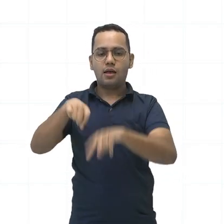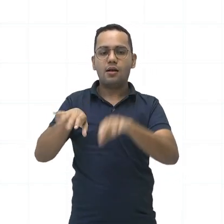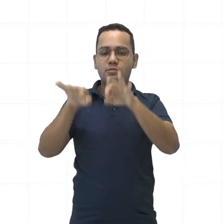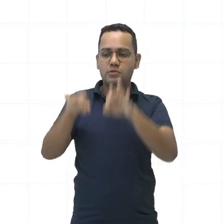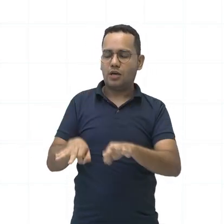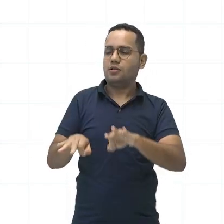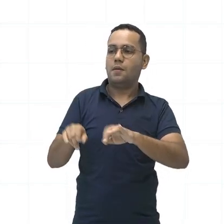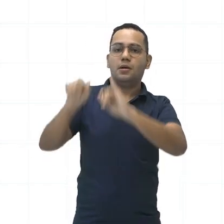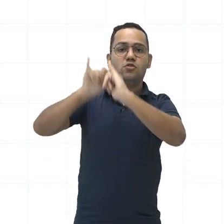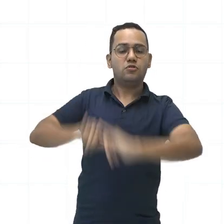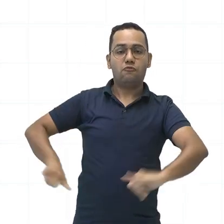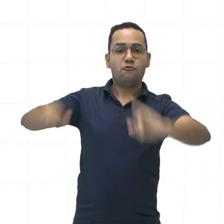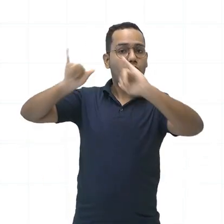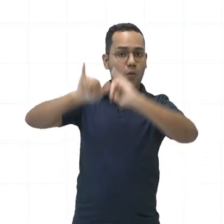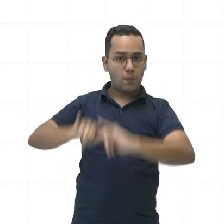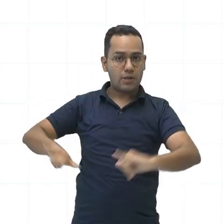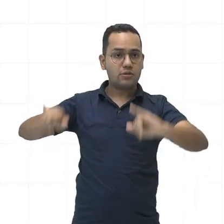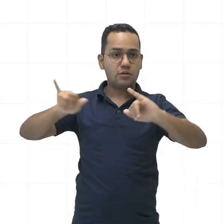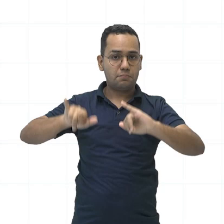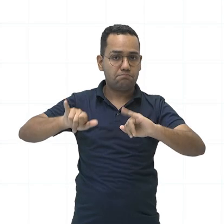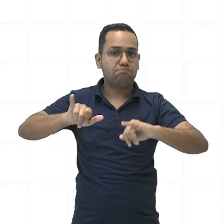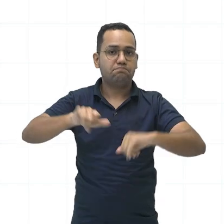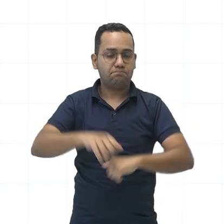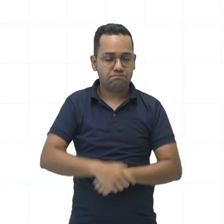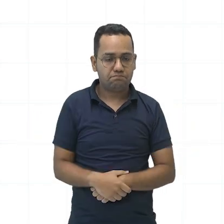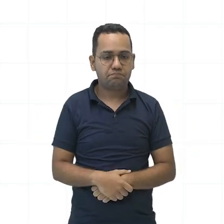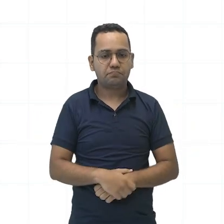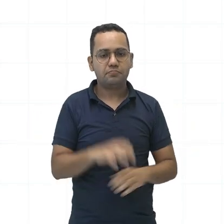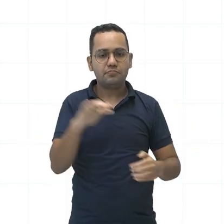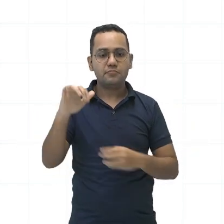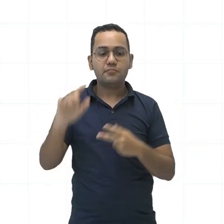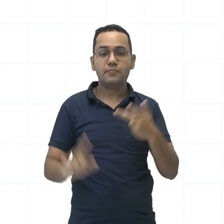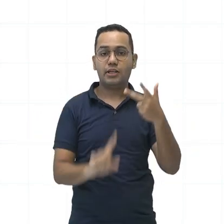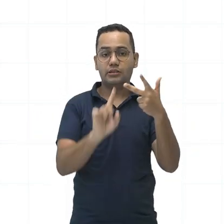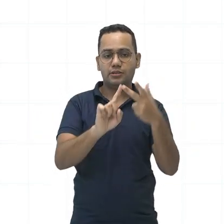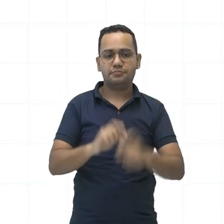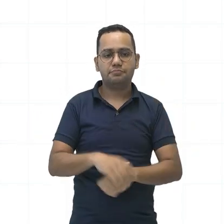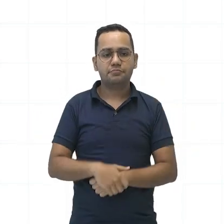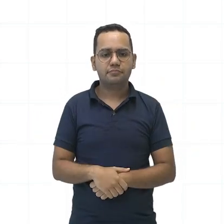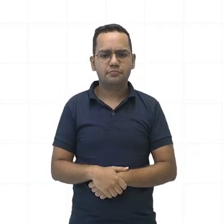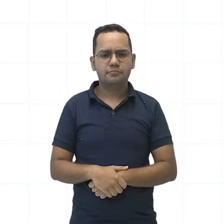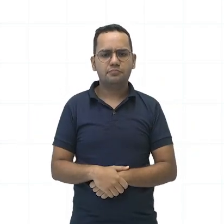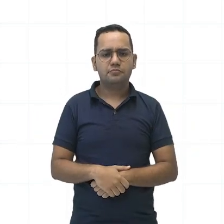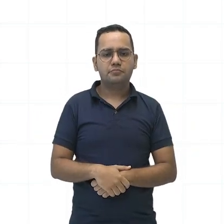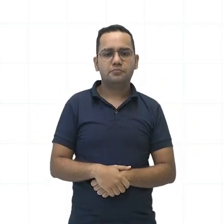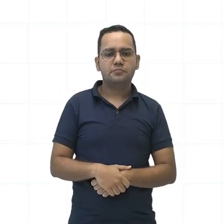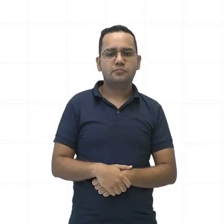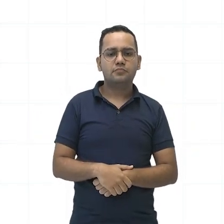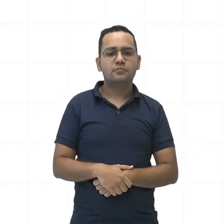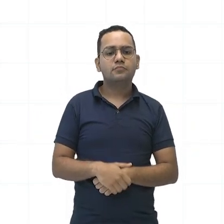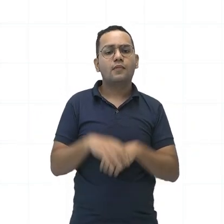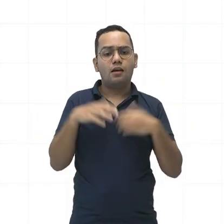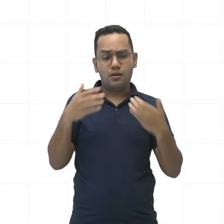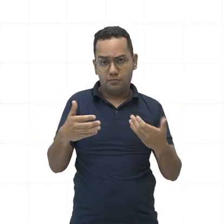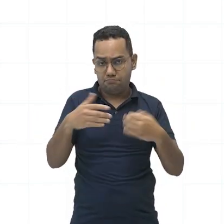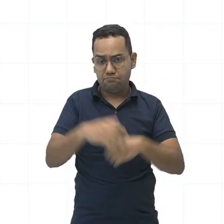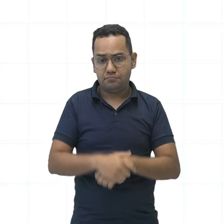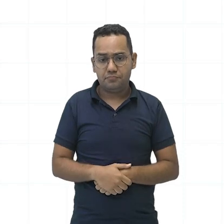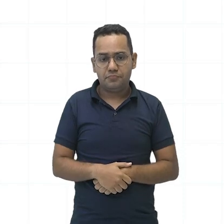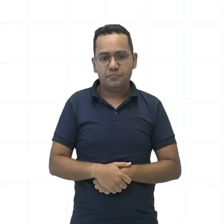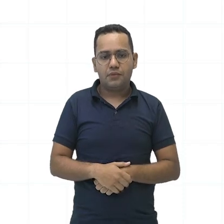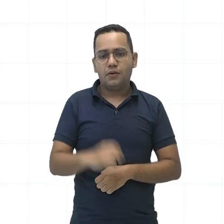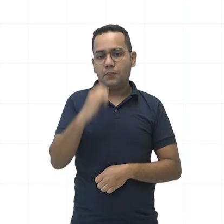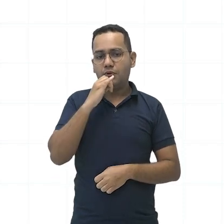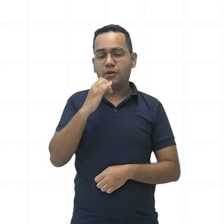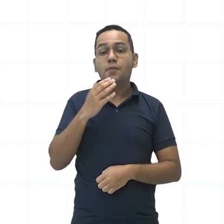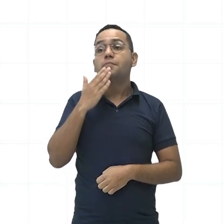Tem que sinalizar direitinho. Terceiro, pedir socorro, no caso, se não tiver